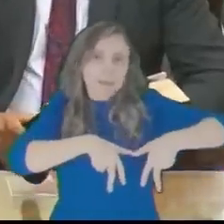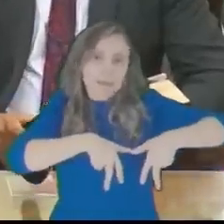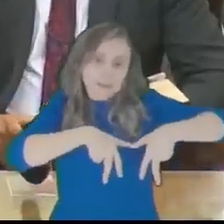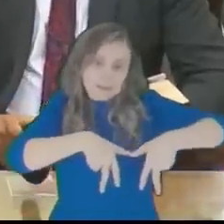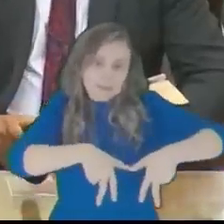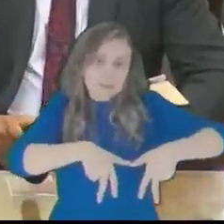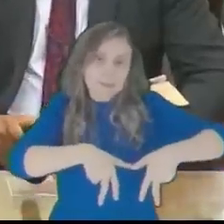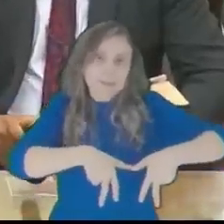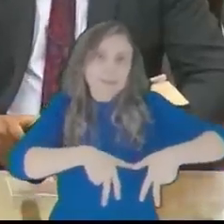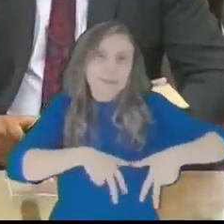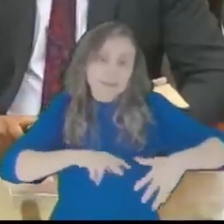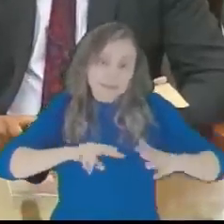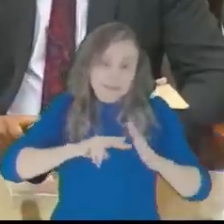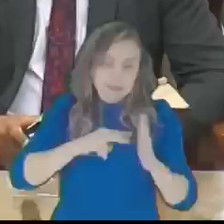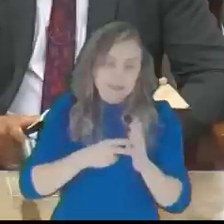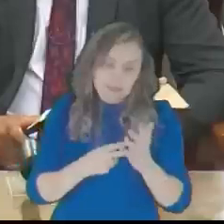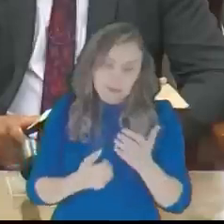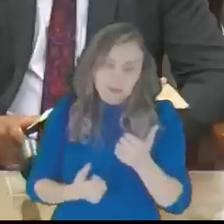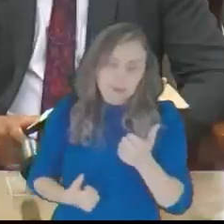assistência.